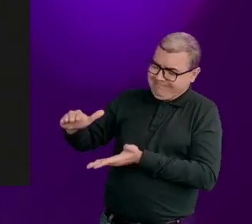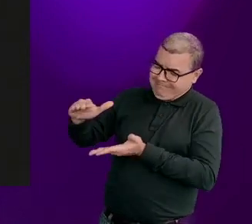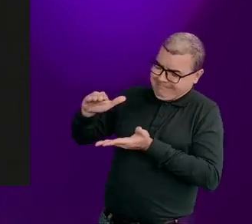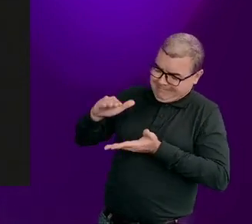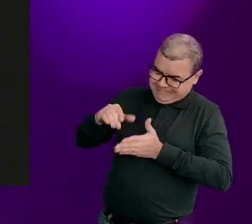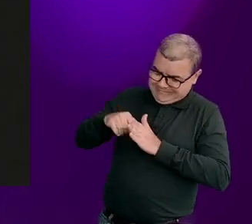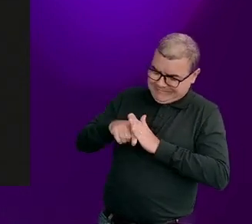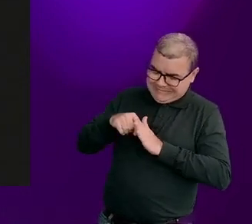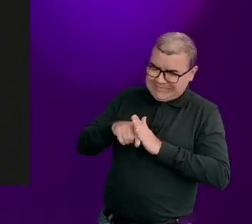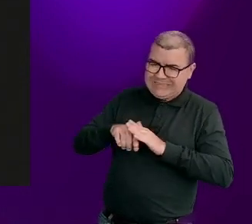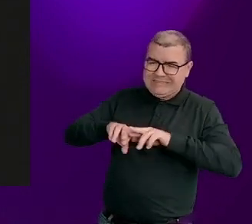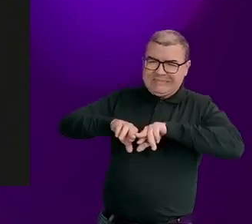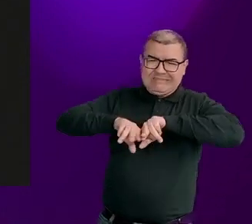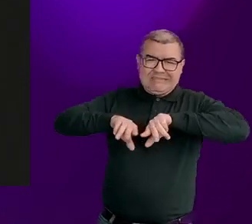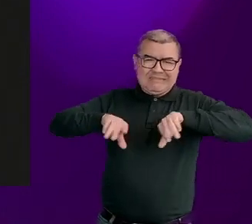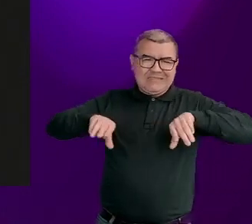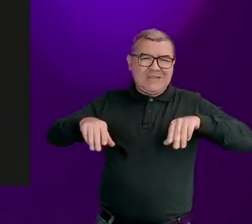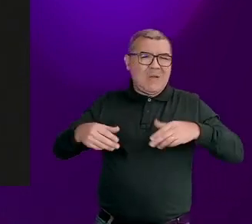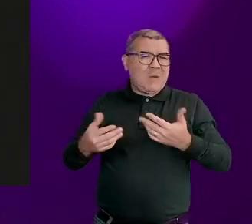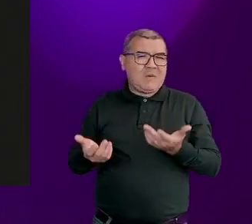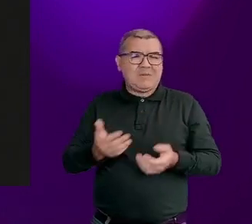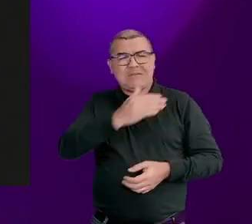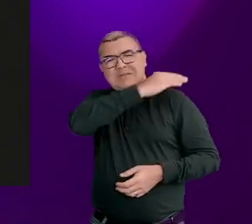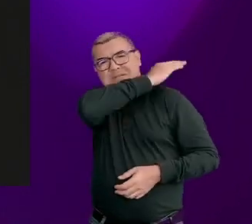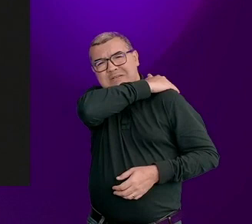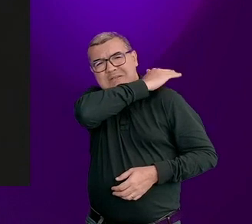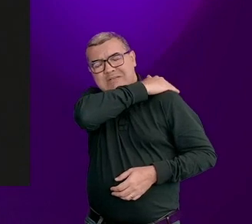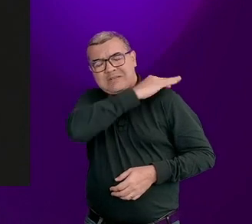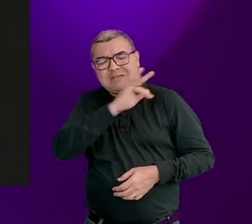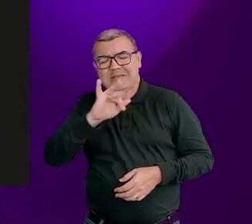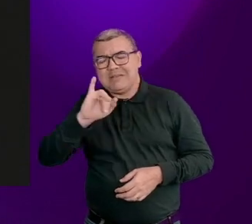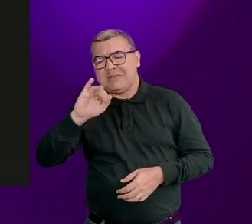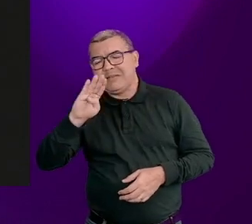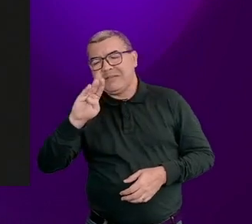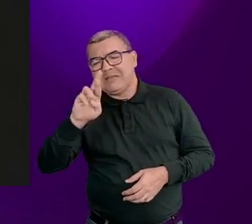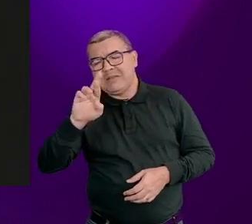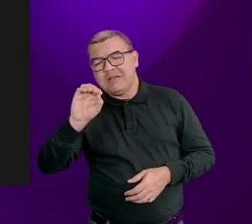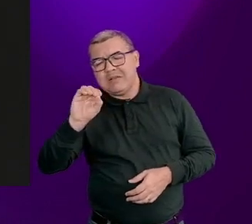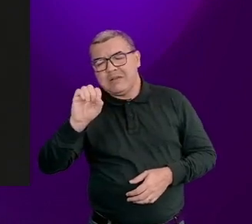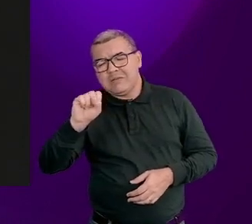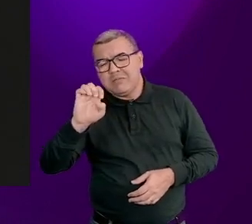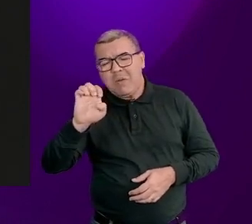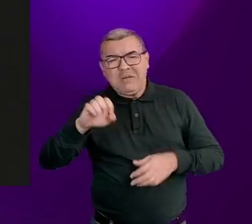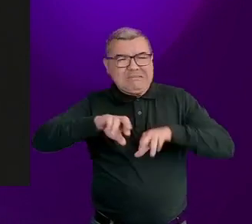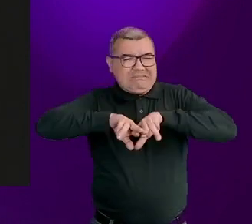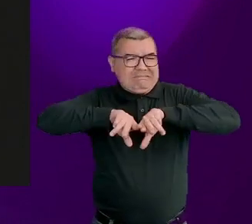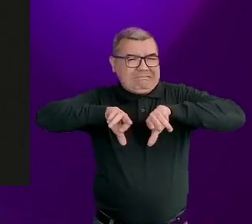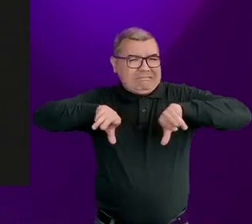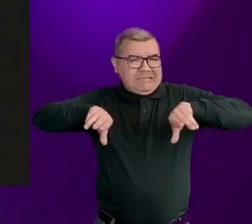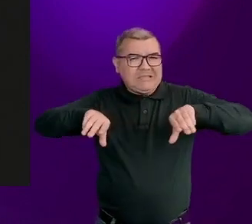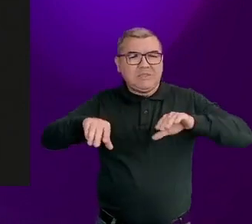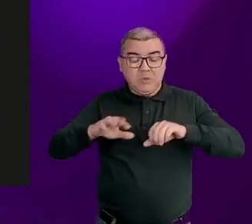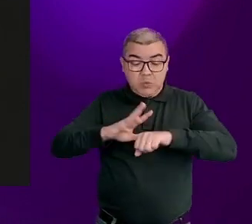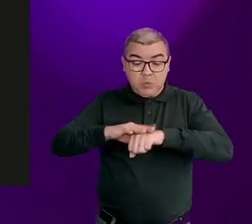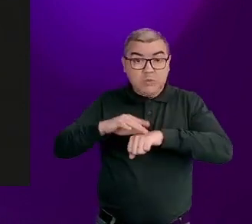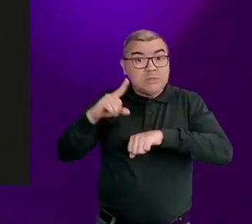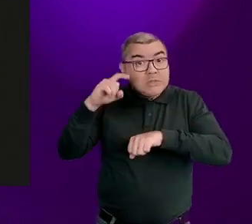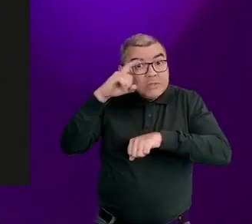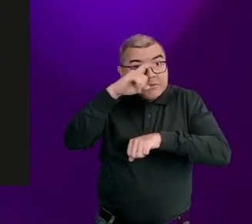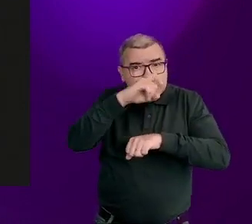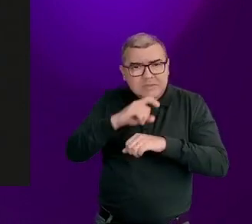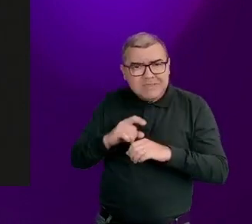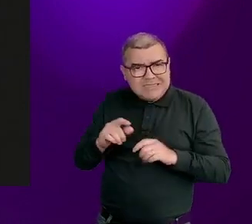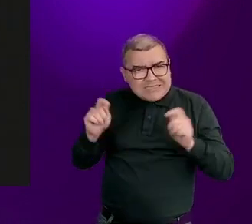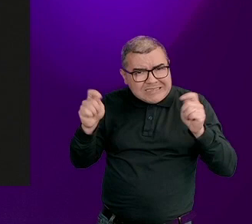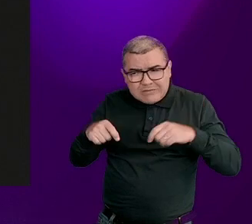né? E aí vem fibrose pulmonar, hipertensão pulmonar, são doenças de alta complexidade. Não dá para atender